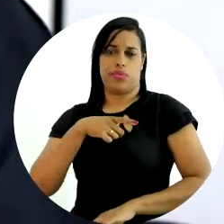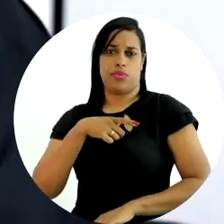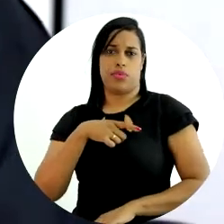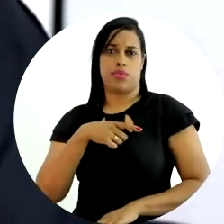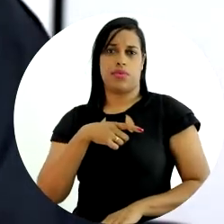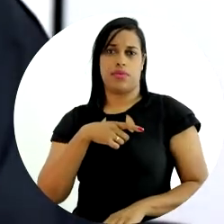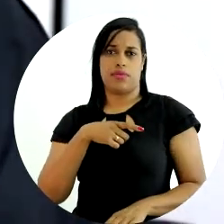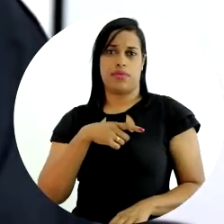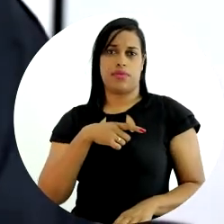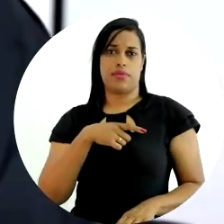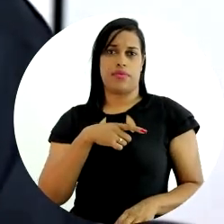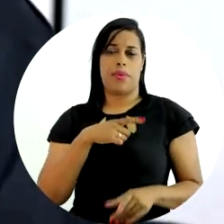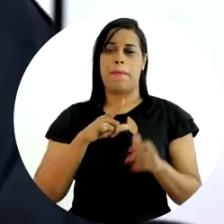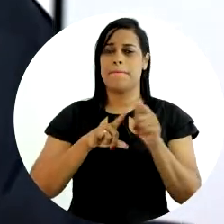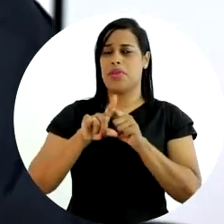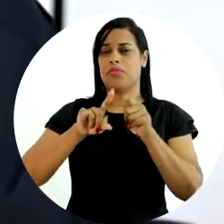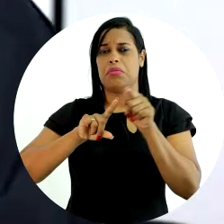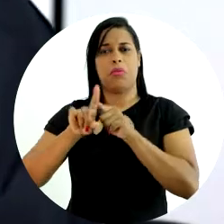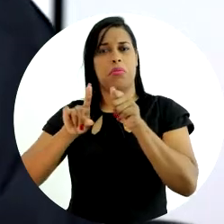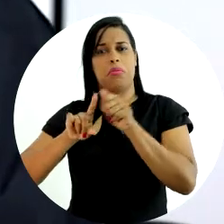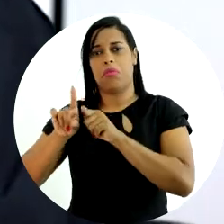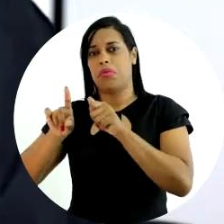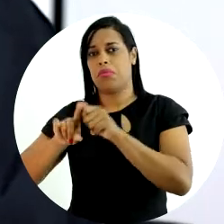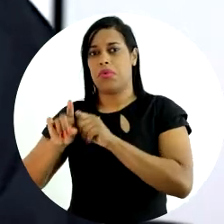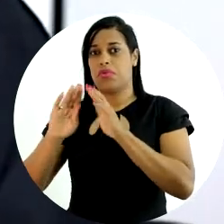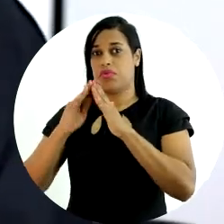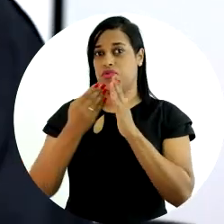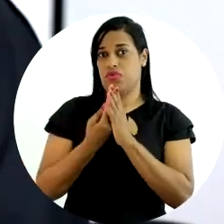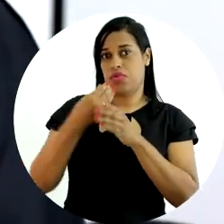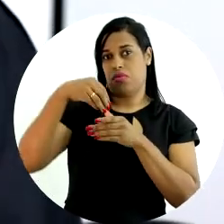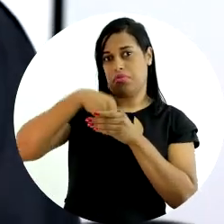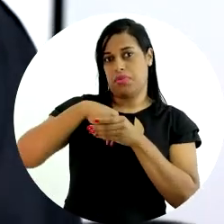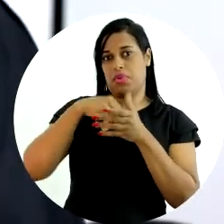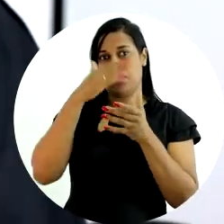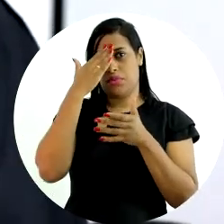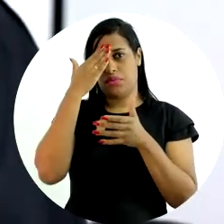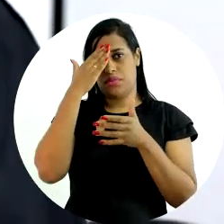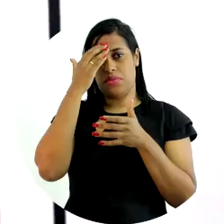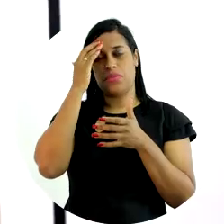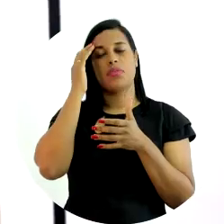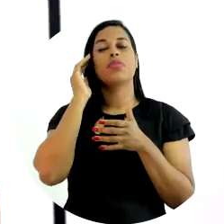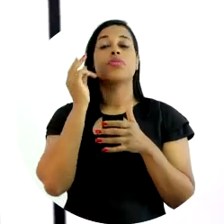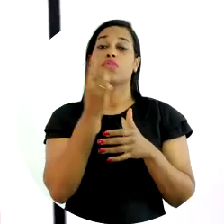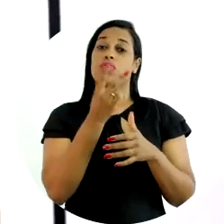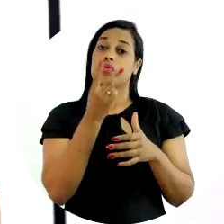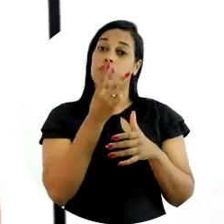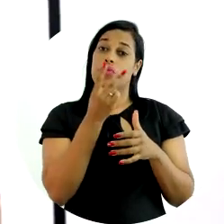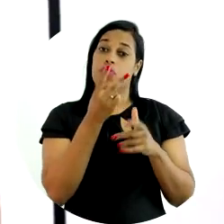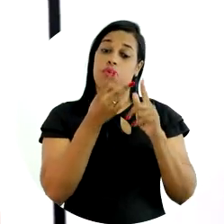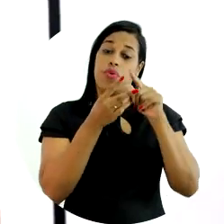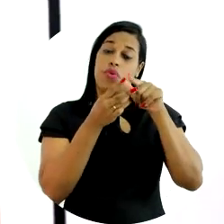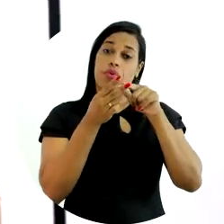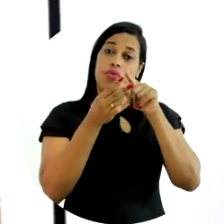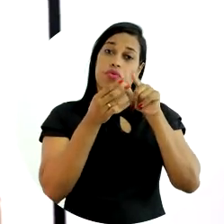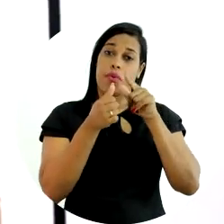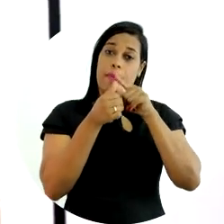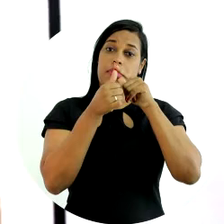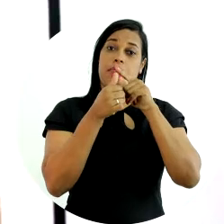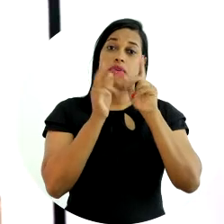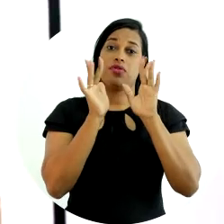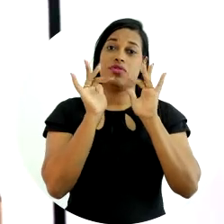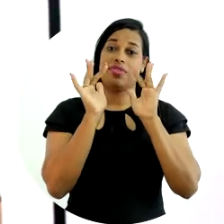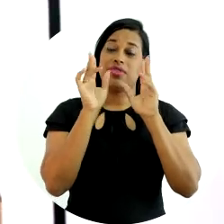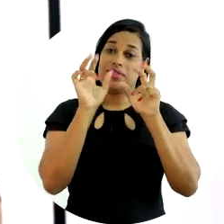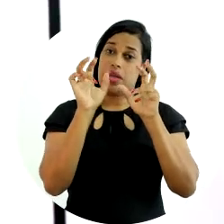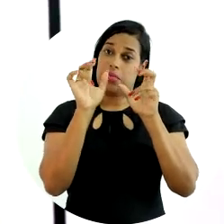que eles passavam, né, meses e meses lá nos colégios internos. Então foram os dois